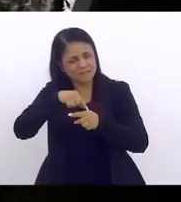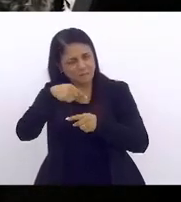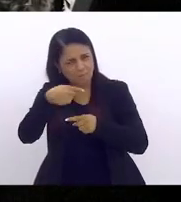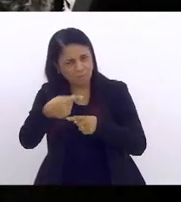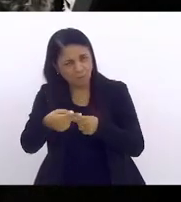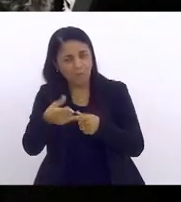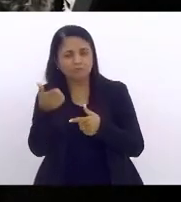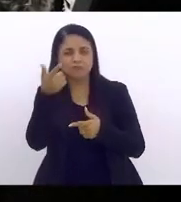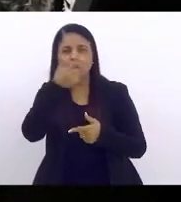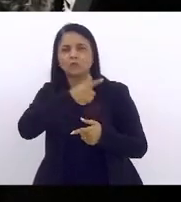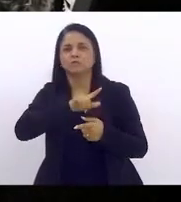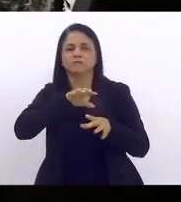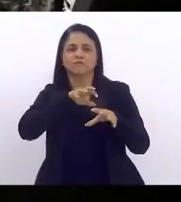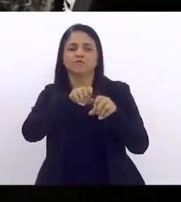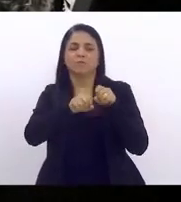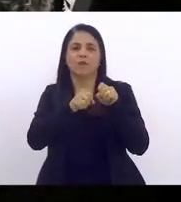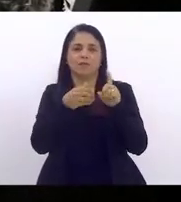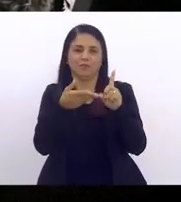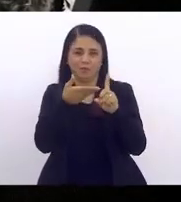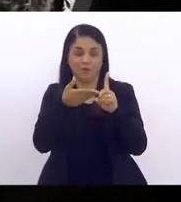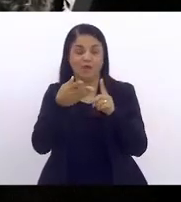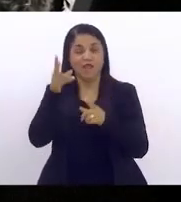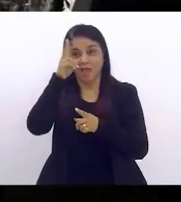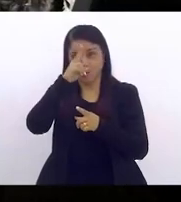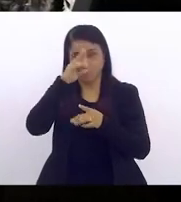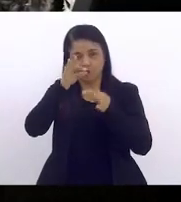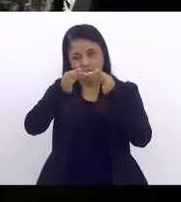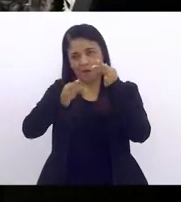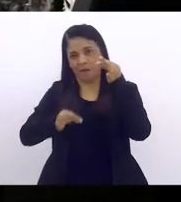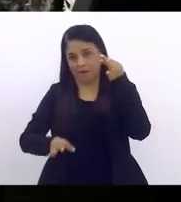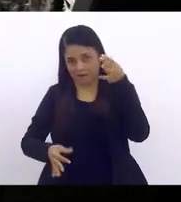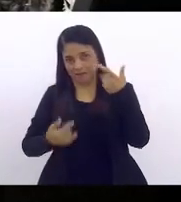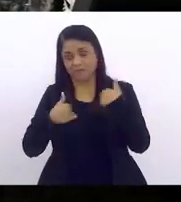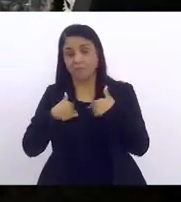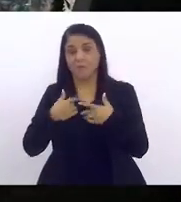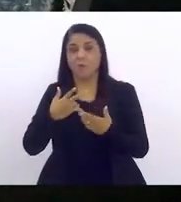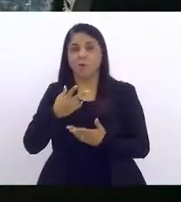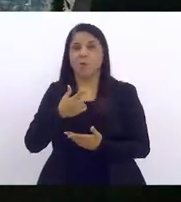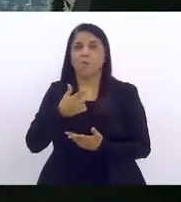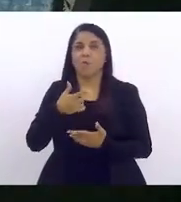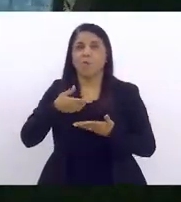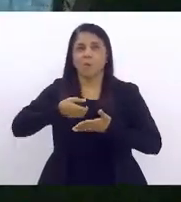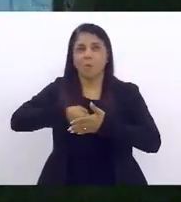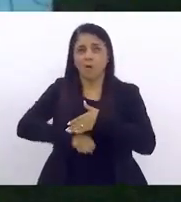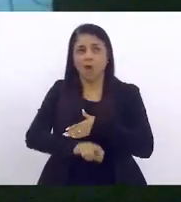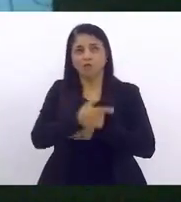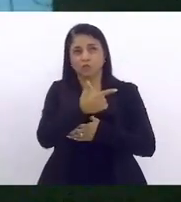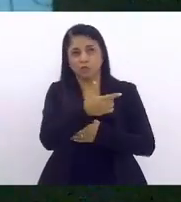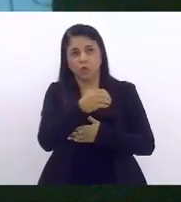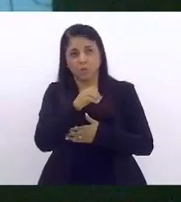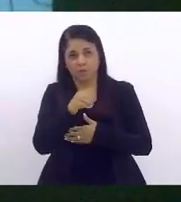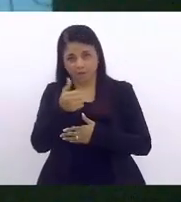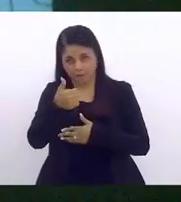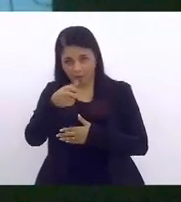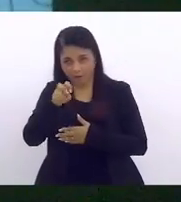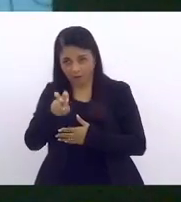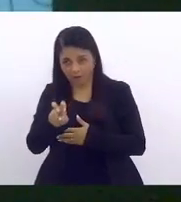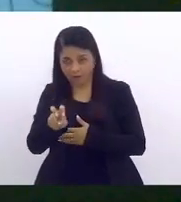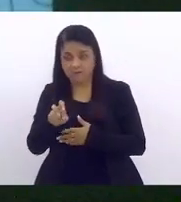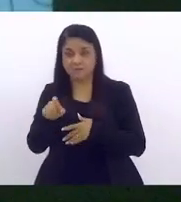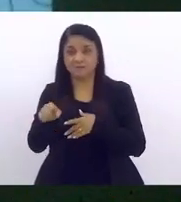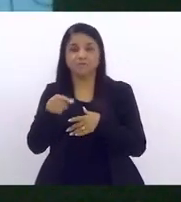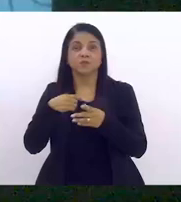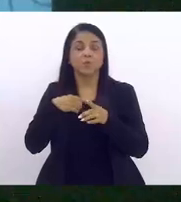história é muito longa, porque, a princípio, o meu parto foi em 2015. E o curso de doulas